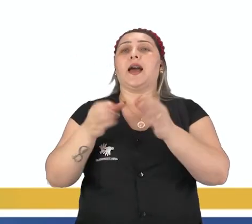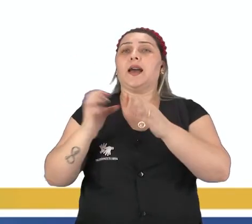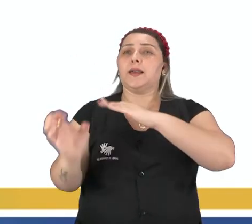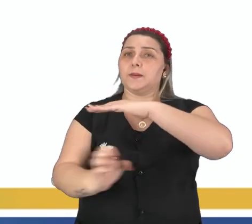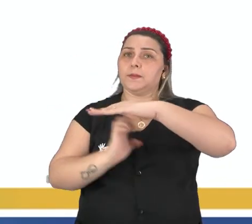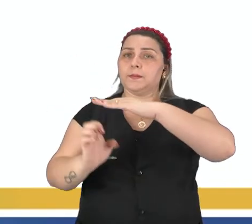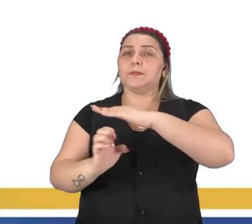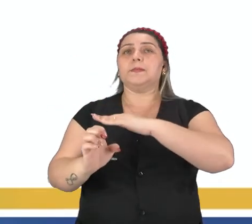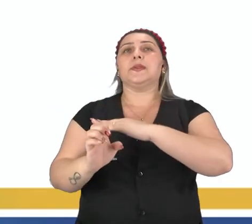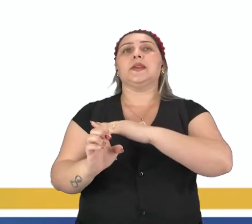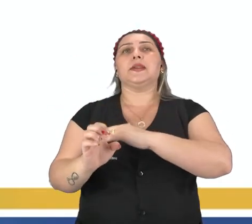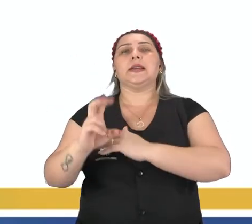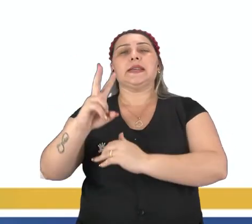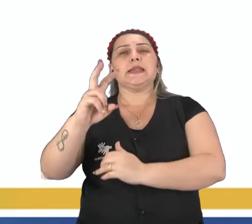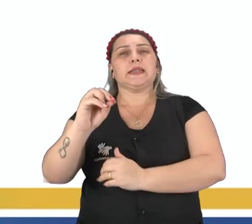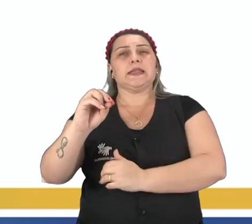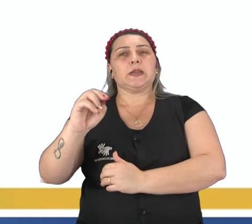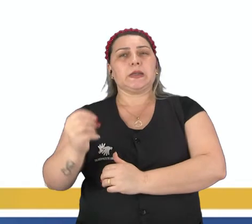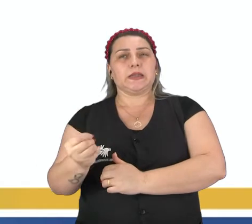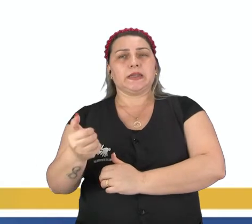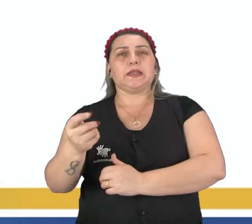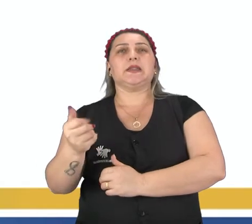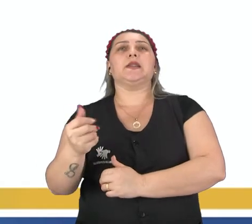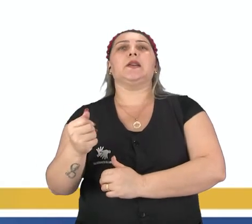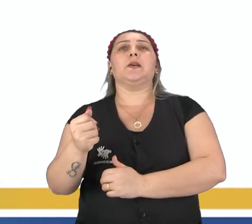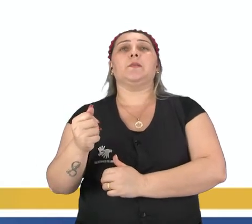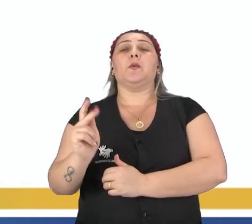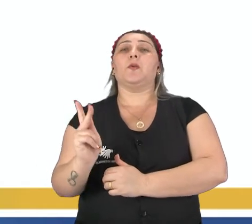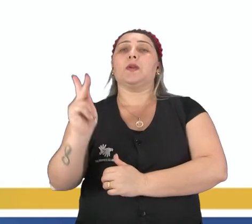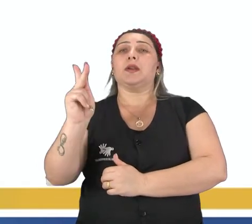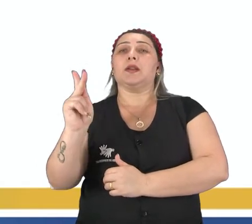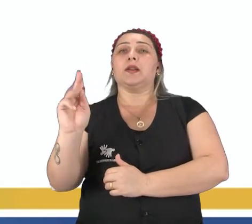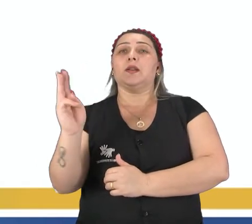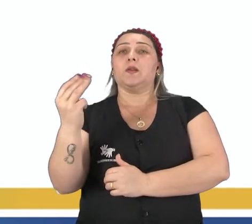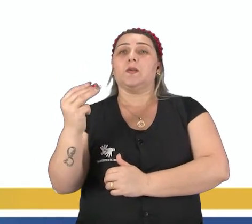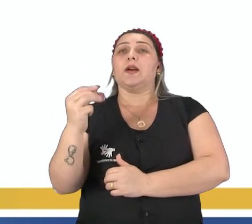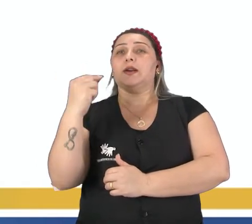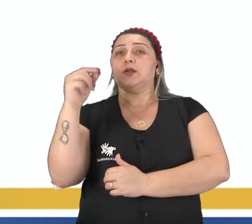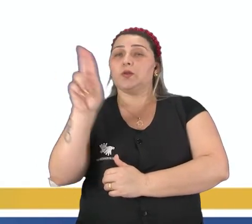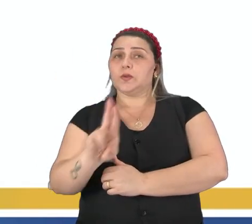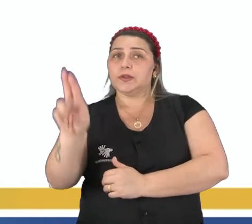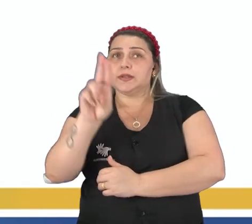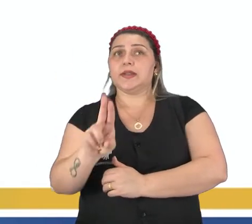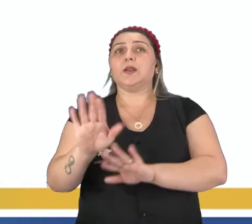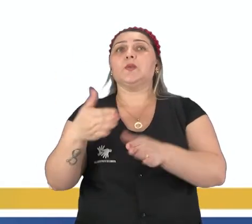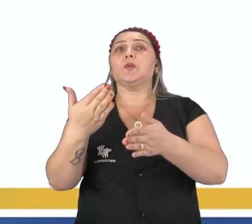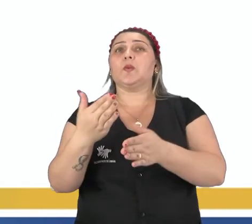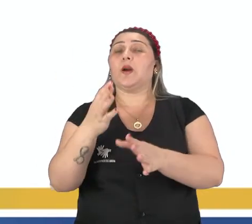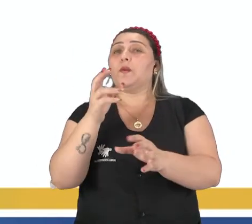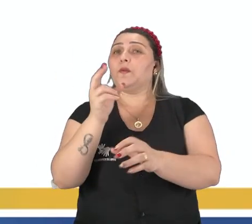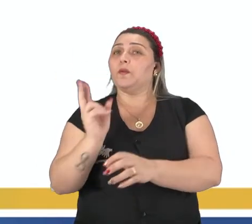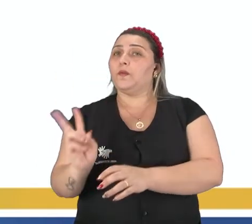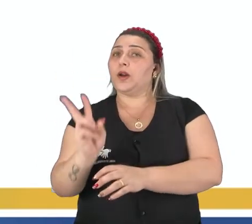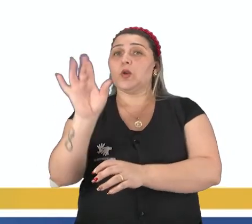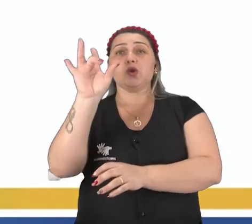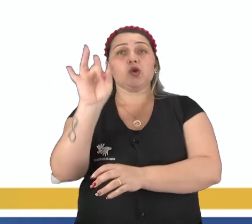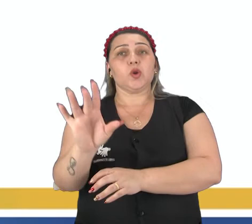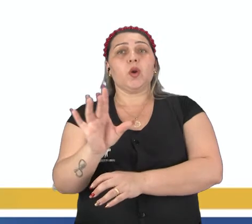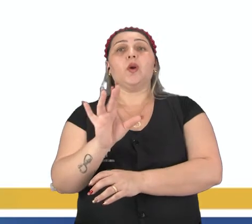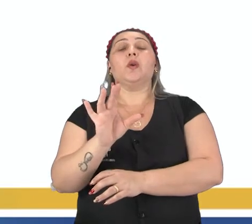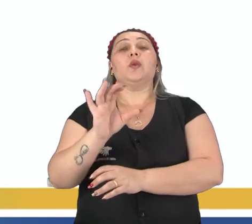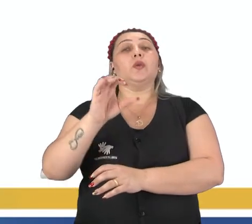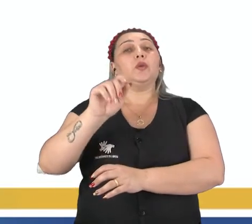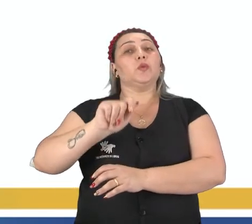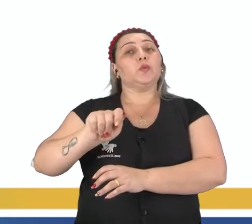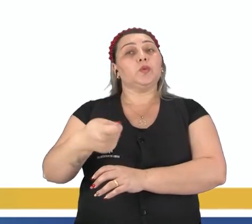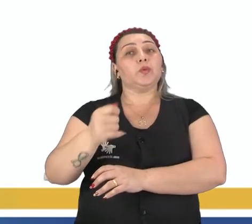energia elétrica cobre 50 centavos por quilowatt consumido. Determine qual o valor de energia consumido somente pelo chuveiro. Então ele te